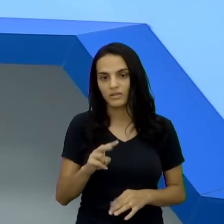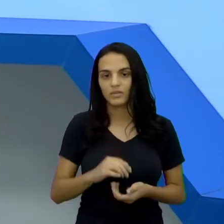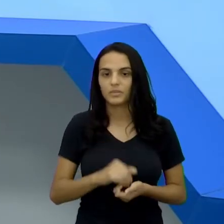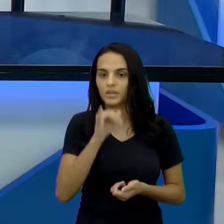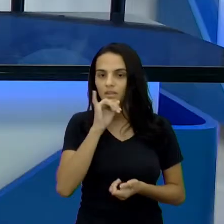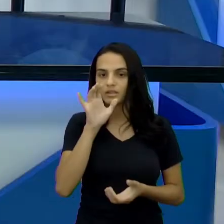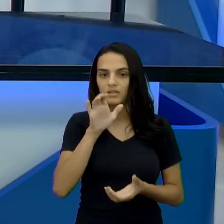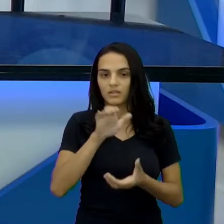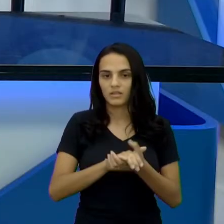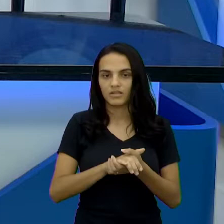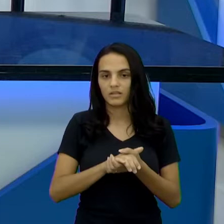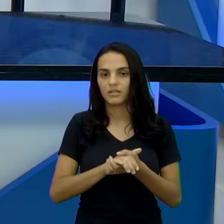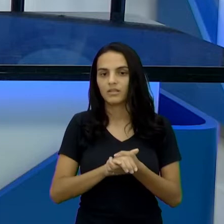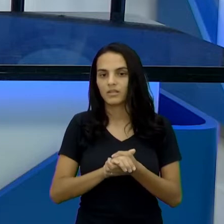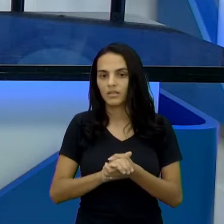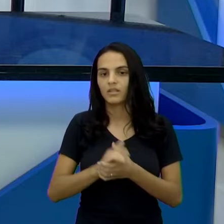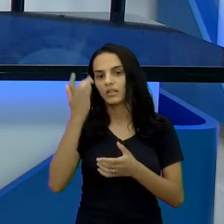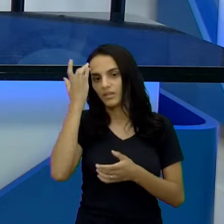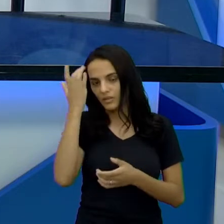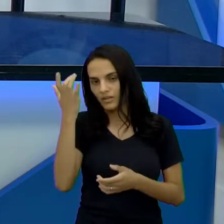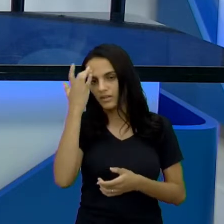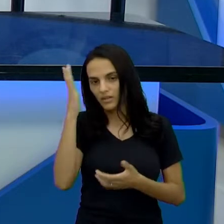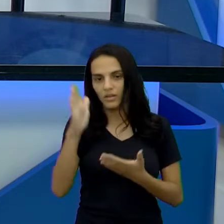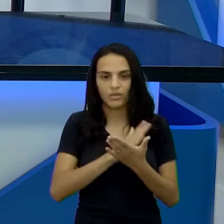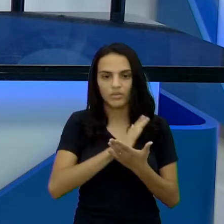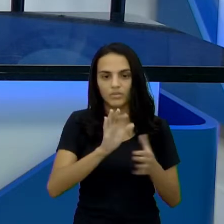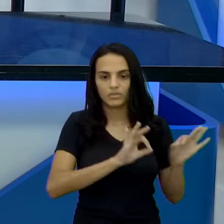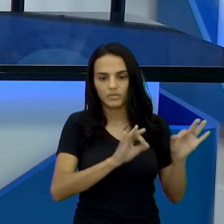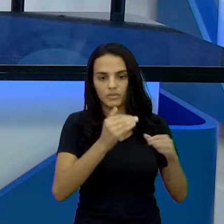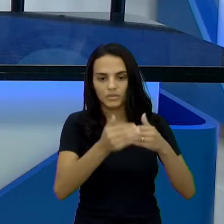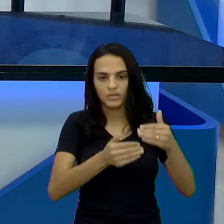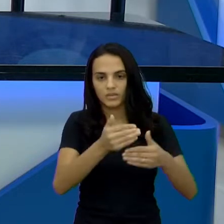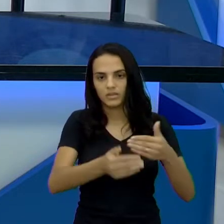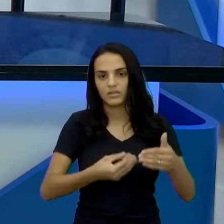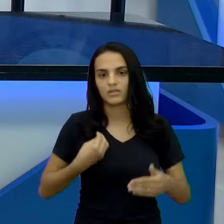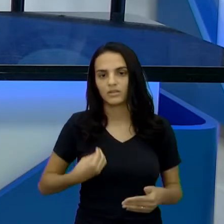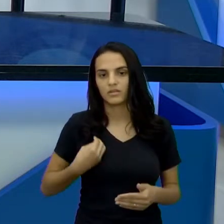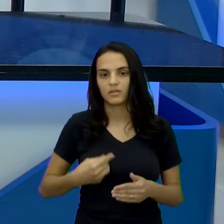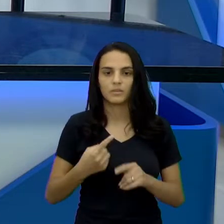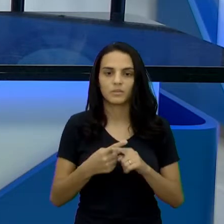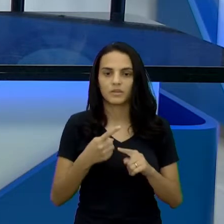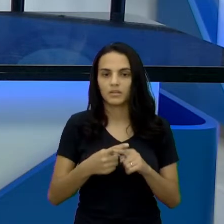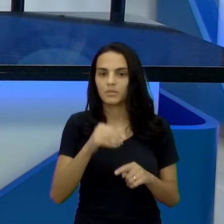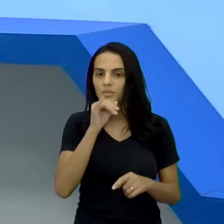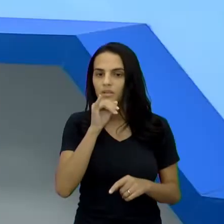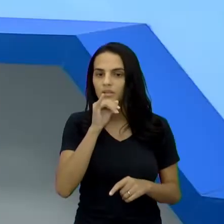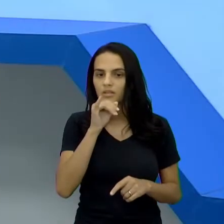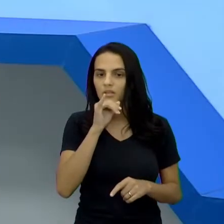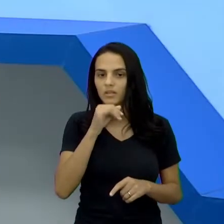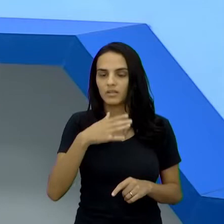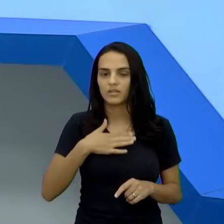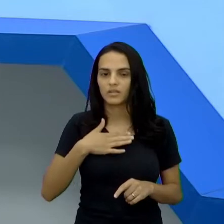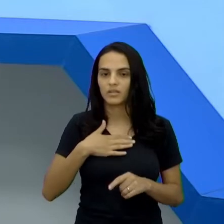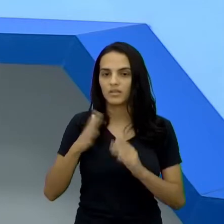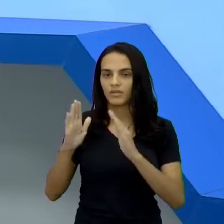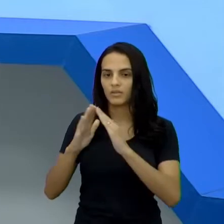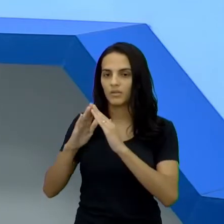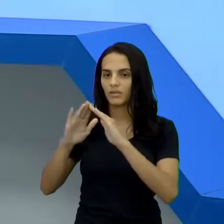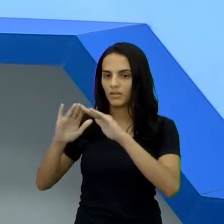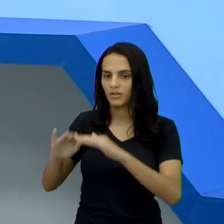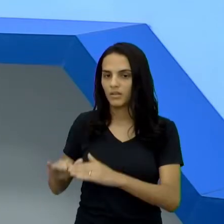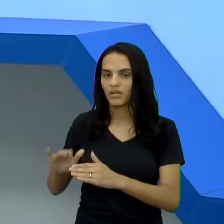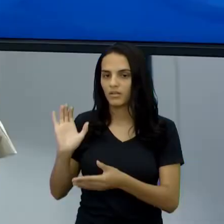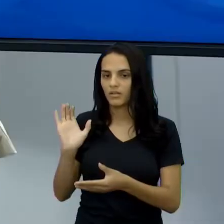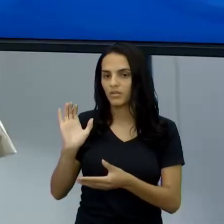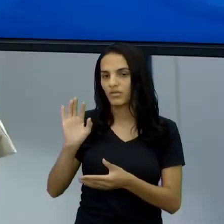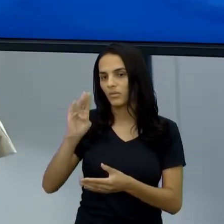algo burocrático. Que vai facilitar certos processos na minha vida do que, por exemplo, pensar que, tipo, eu não vou morar com o Bruno enquanto eu não